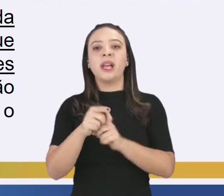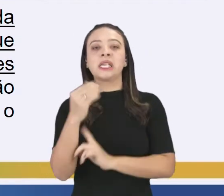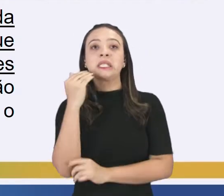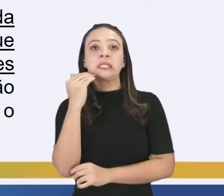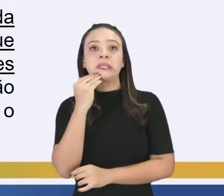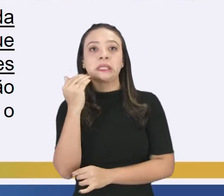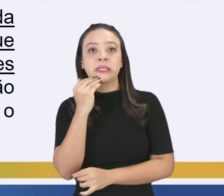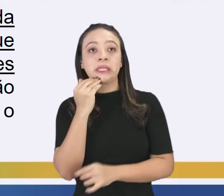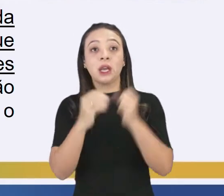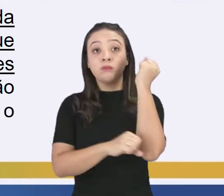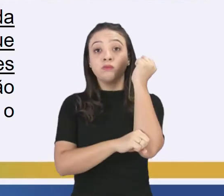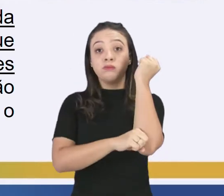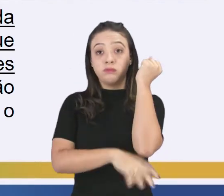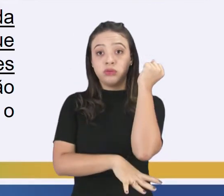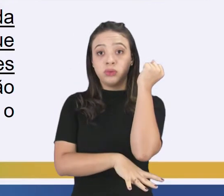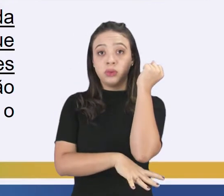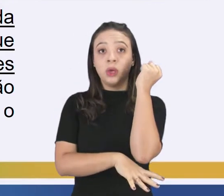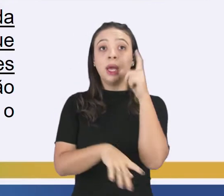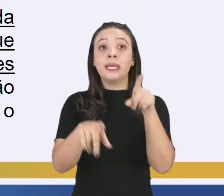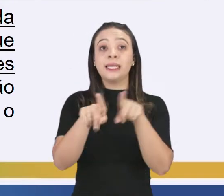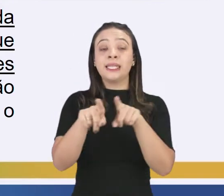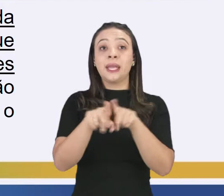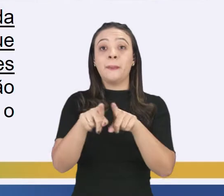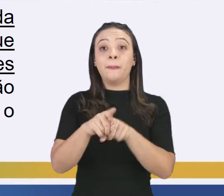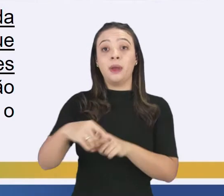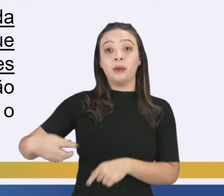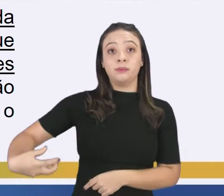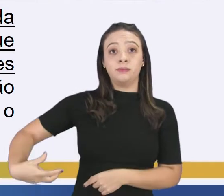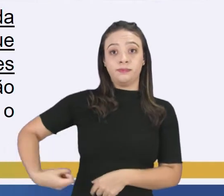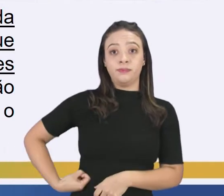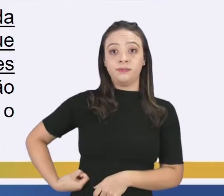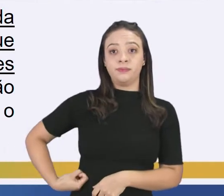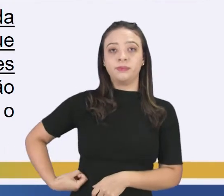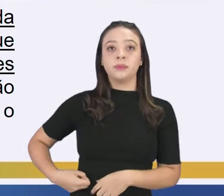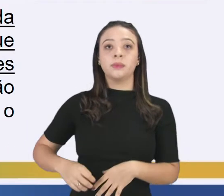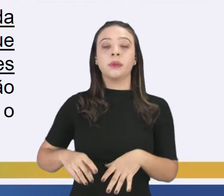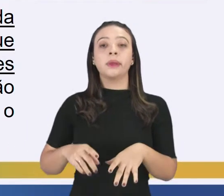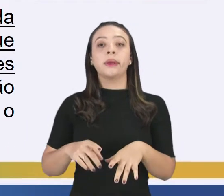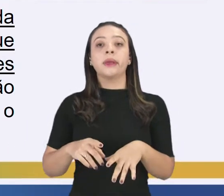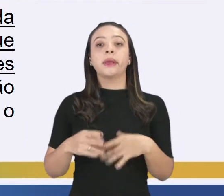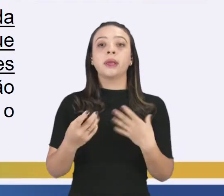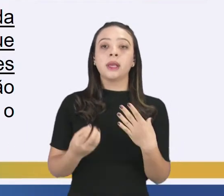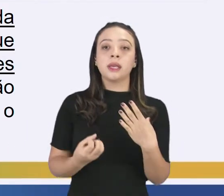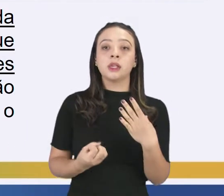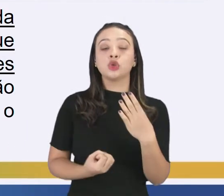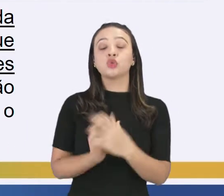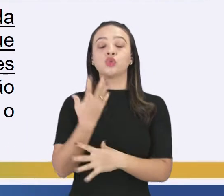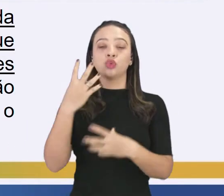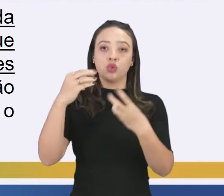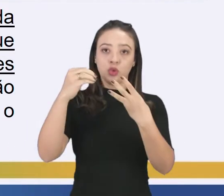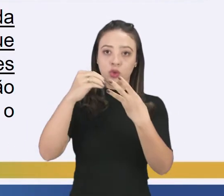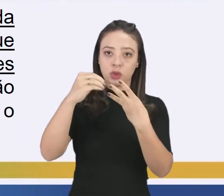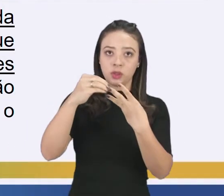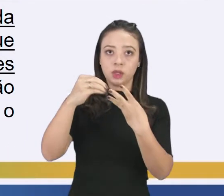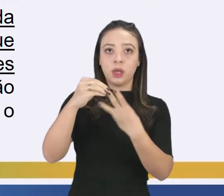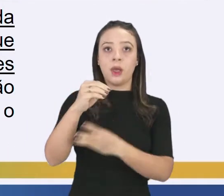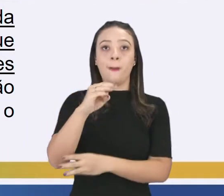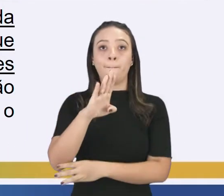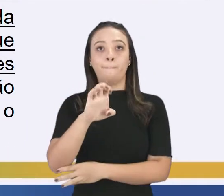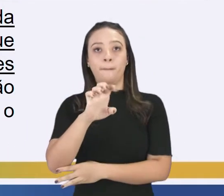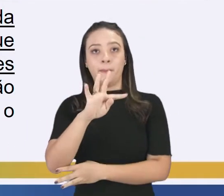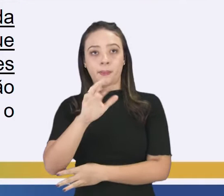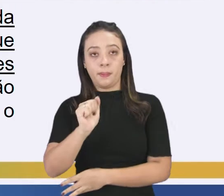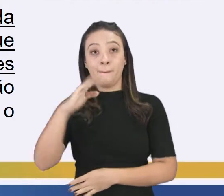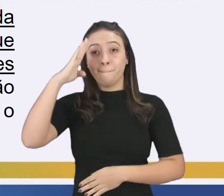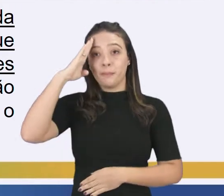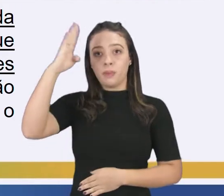ação do hormônio insulina, que é produzido no pâncreas pelas chamadas células beta. A função principal da insulina